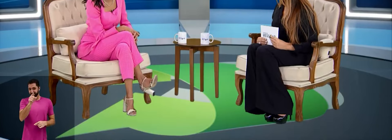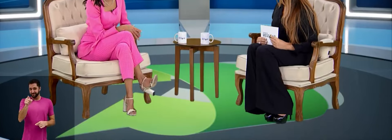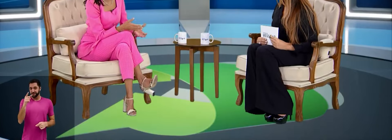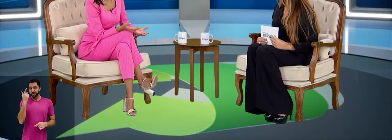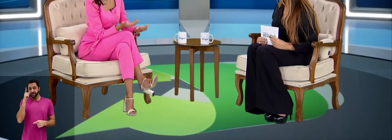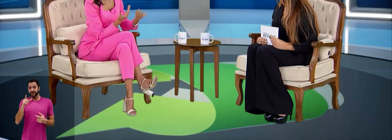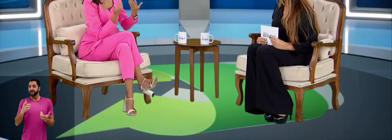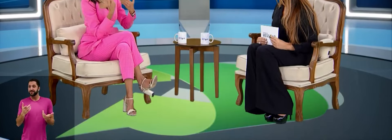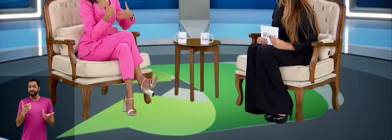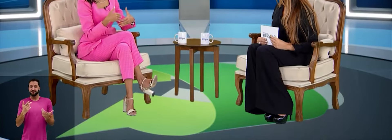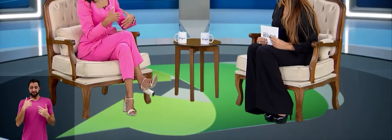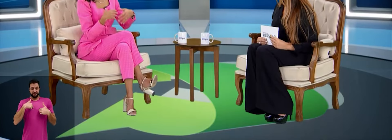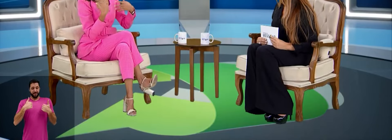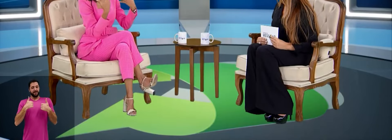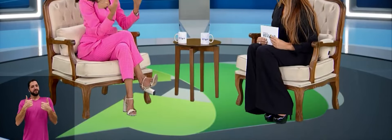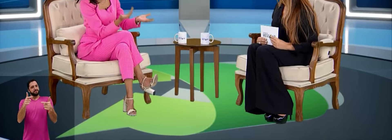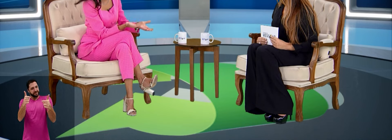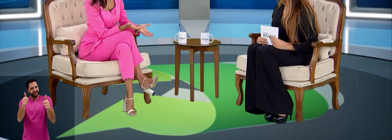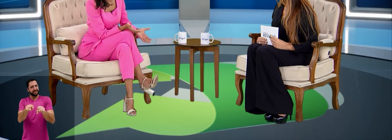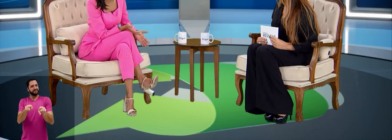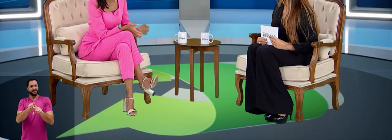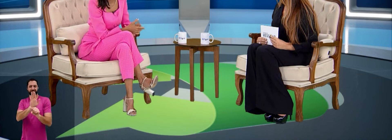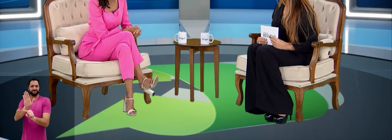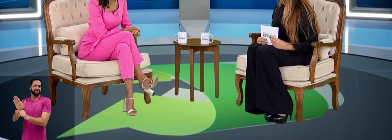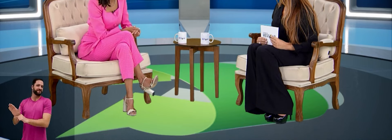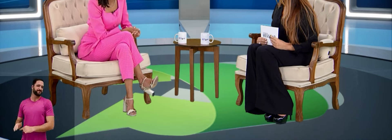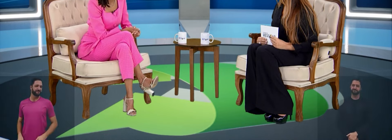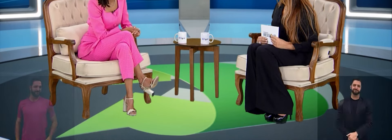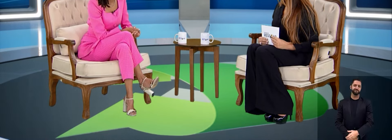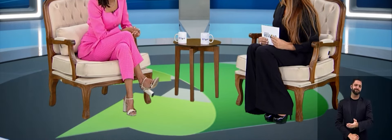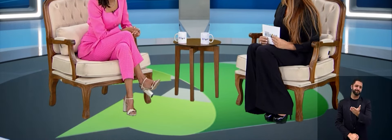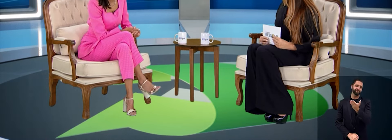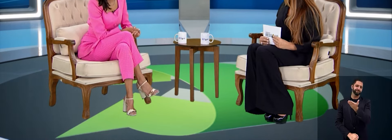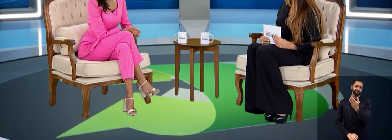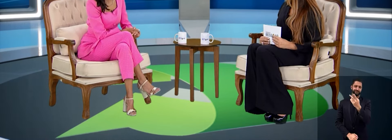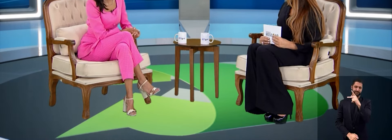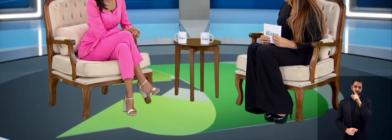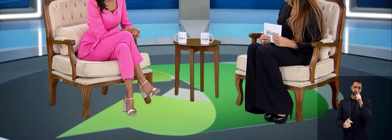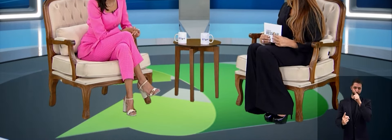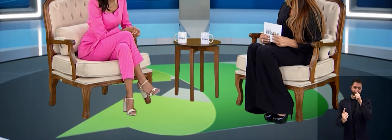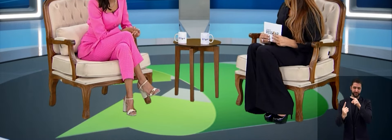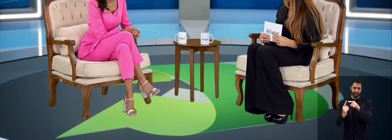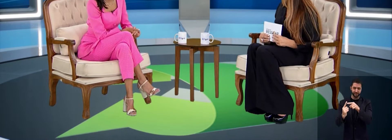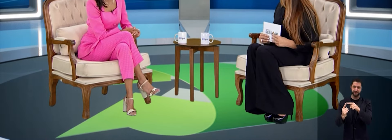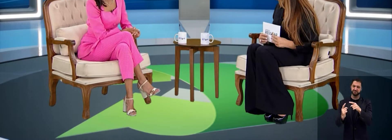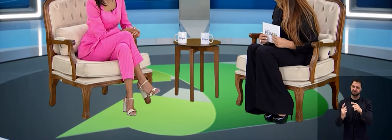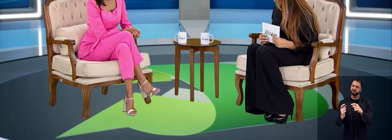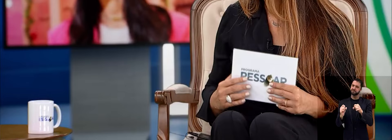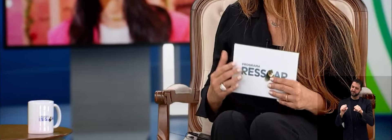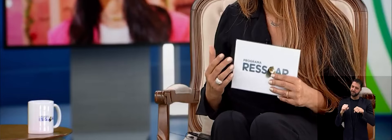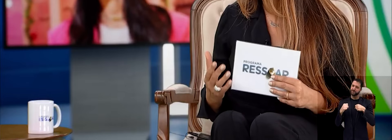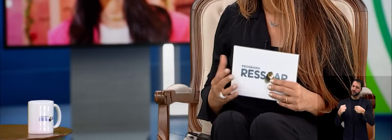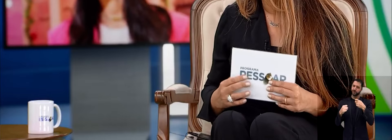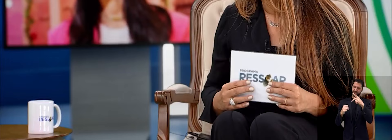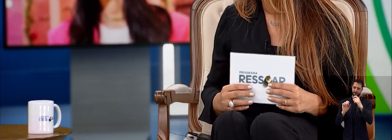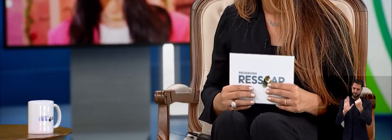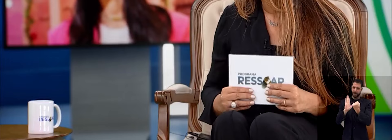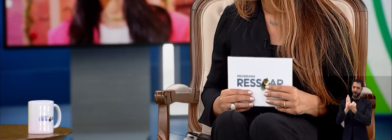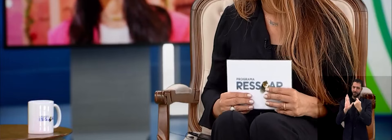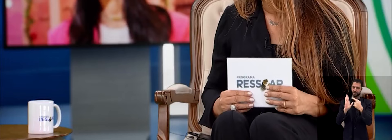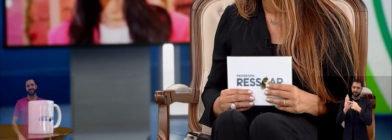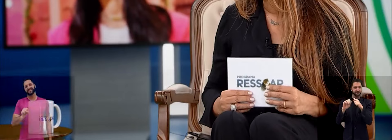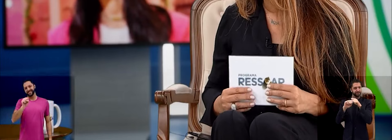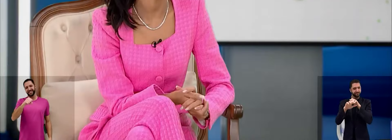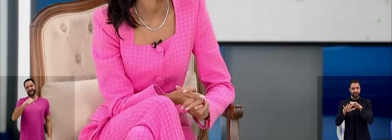podem, e além de fazer por si, ajudar as pessoas também. Que esse é um propósito muito grande que você criou na